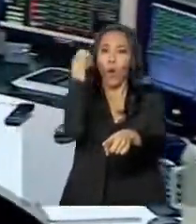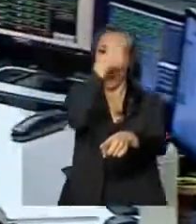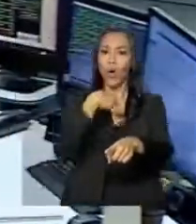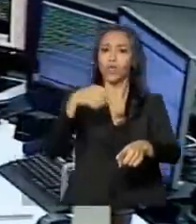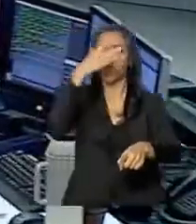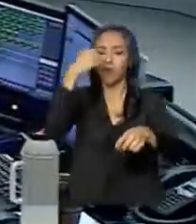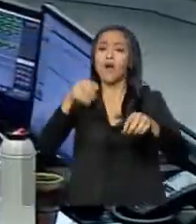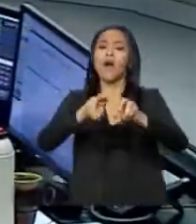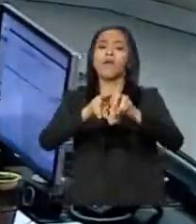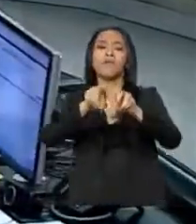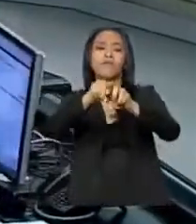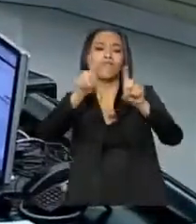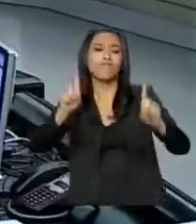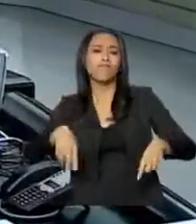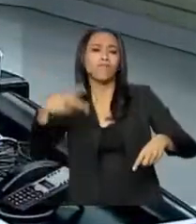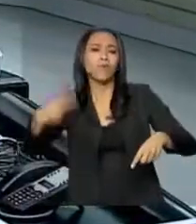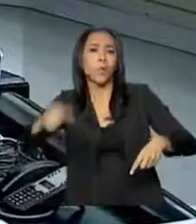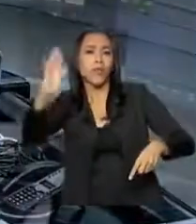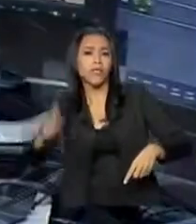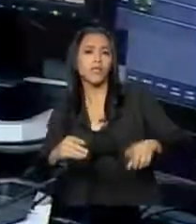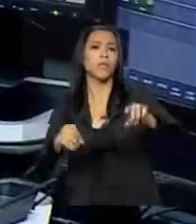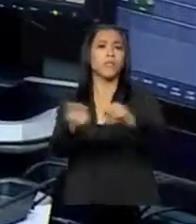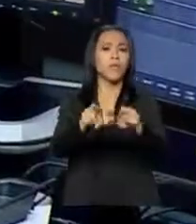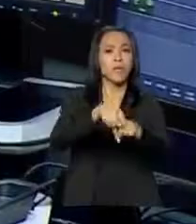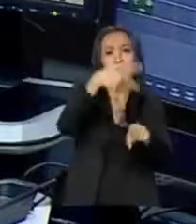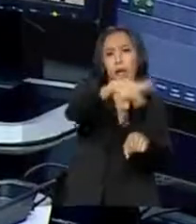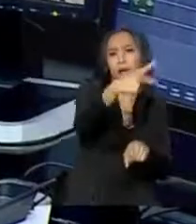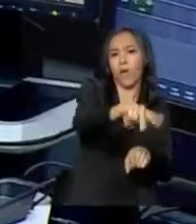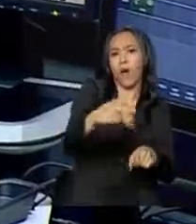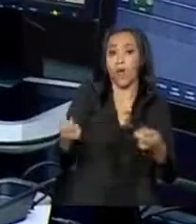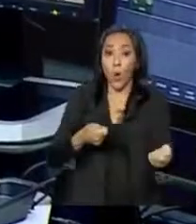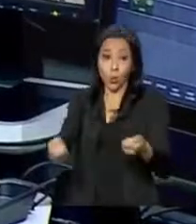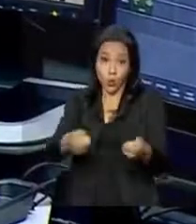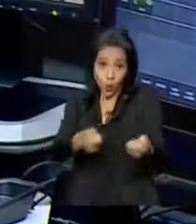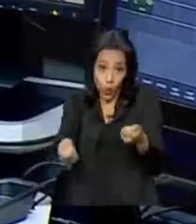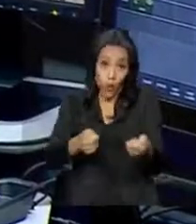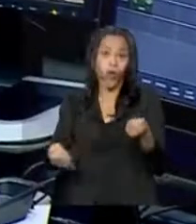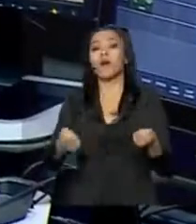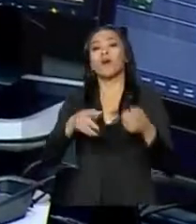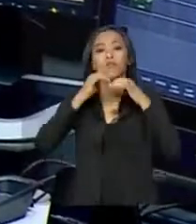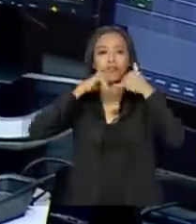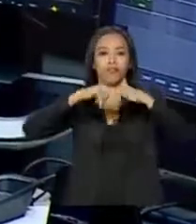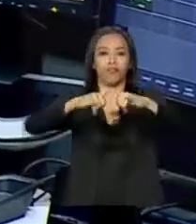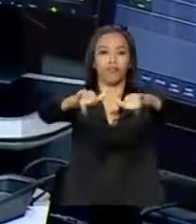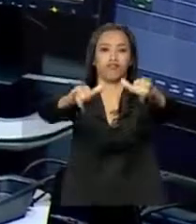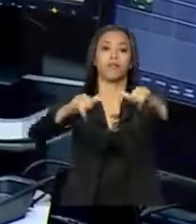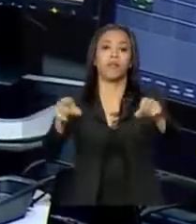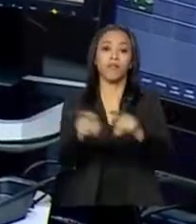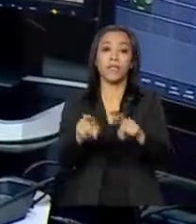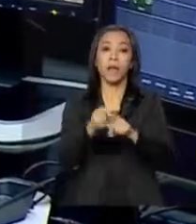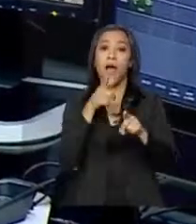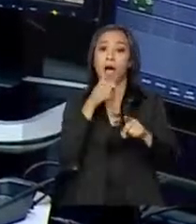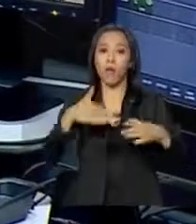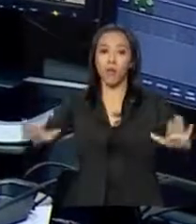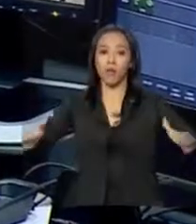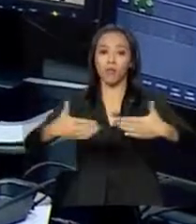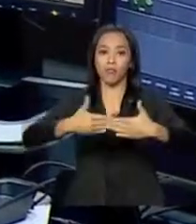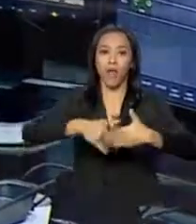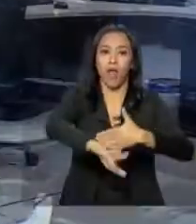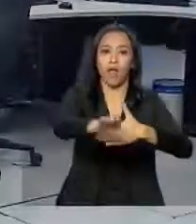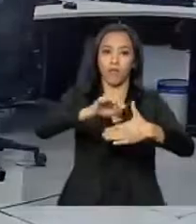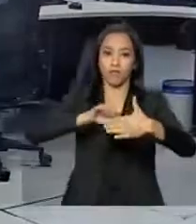funcionários brasileiros e paraguaios controlam a quantidade de energia produzida e a vazão da água que passa